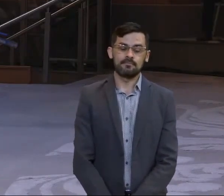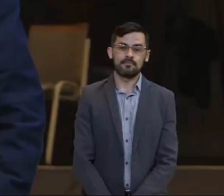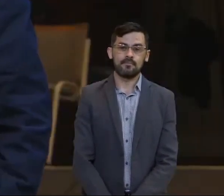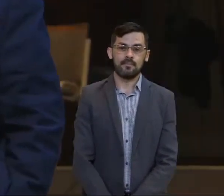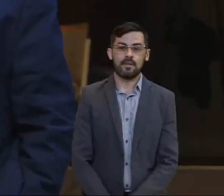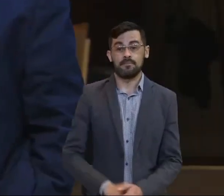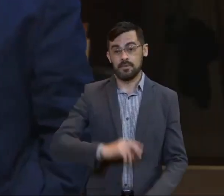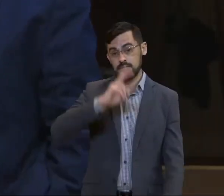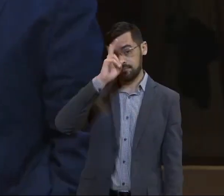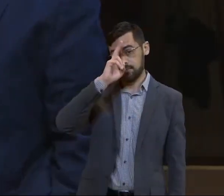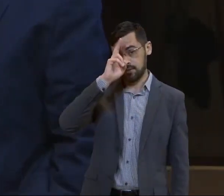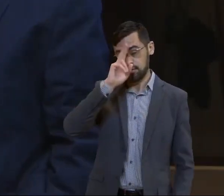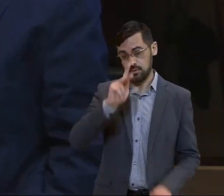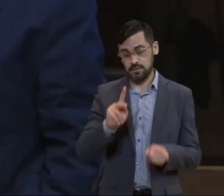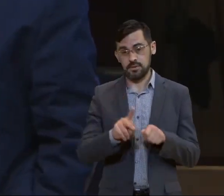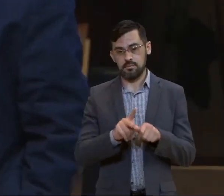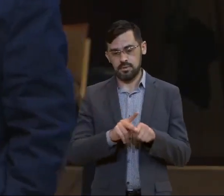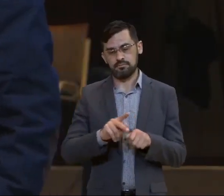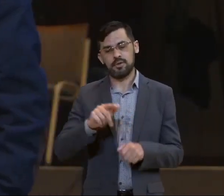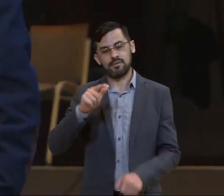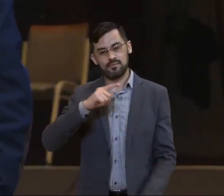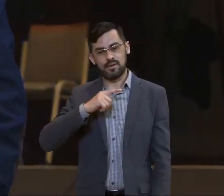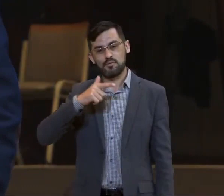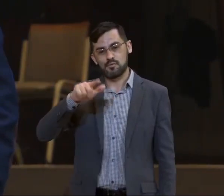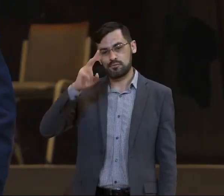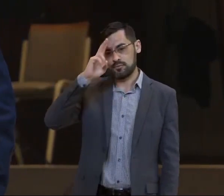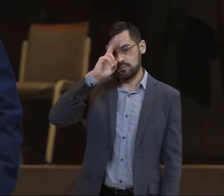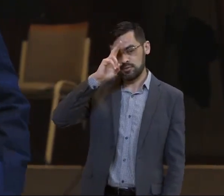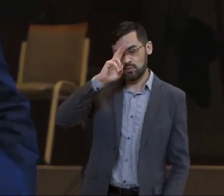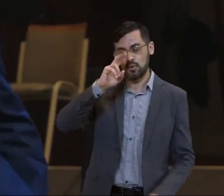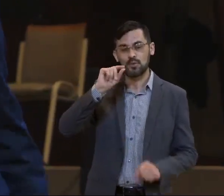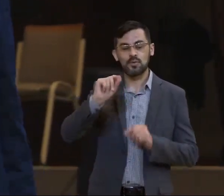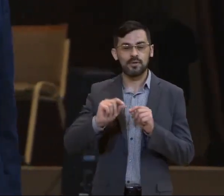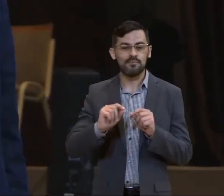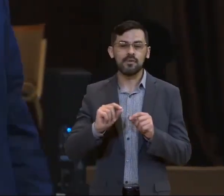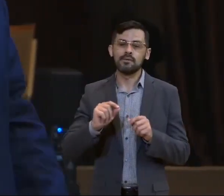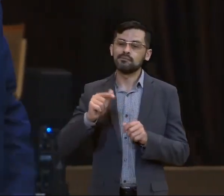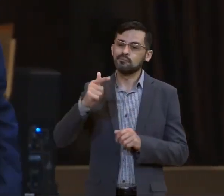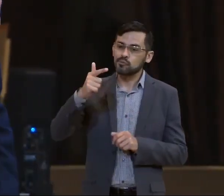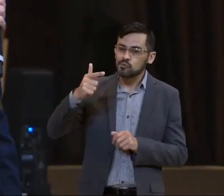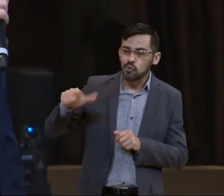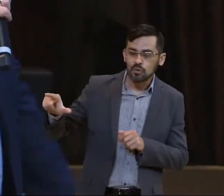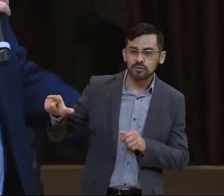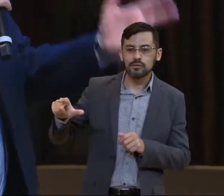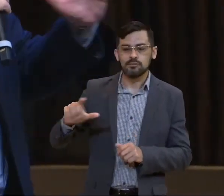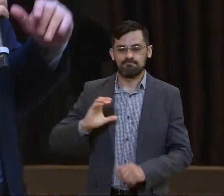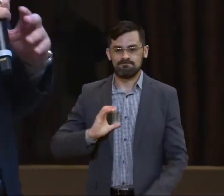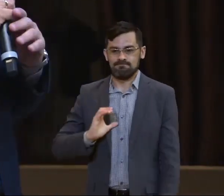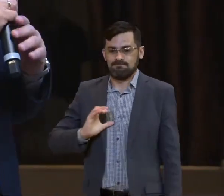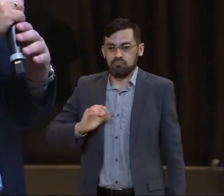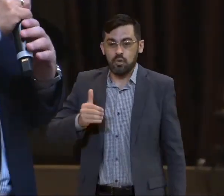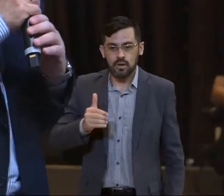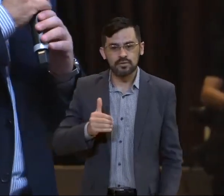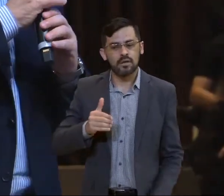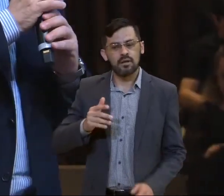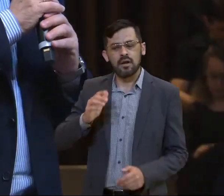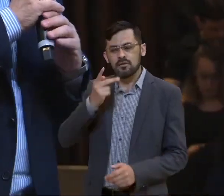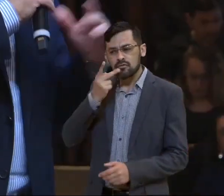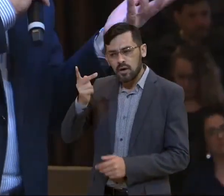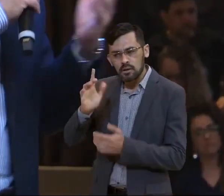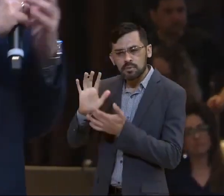Na história de Pedro tem um outro episódio, quando outra vez, numa ousadia muito grande, ele diz para